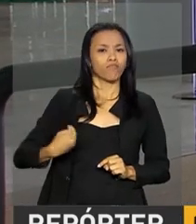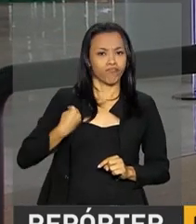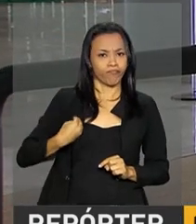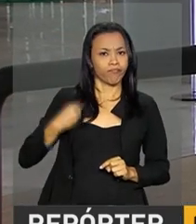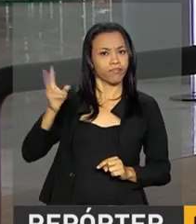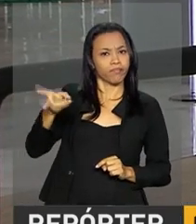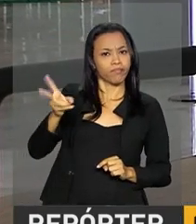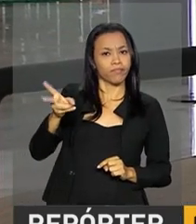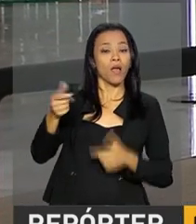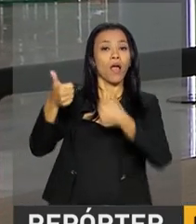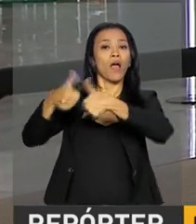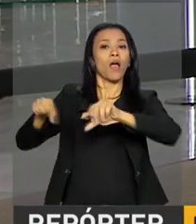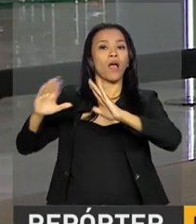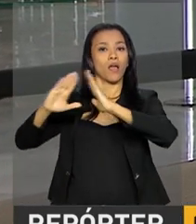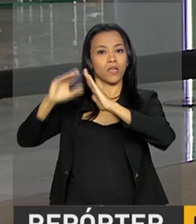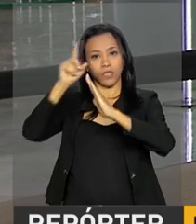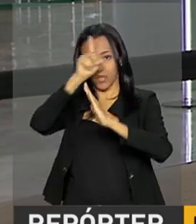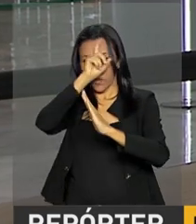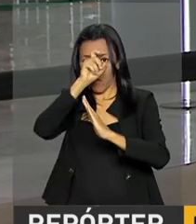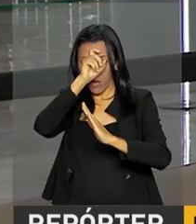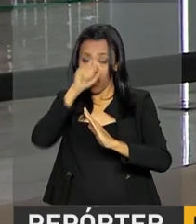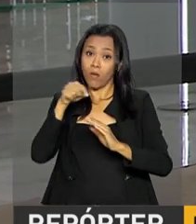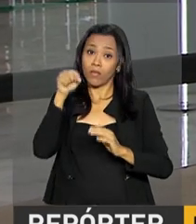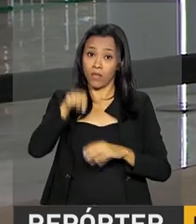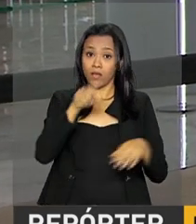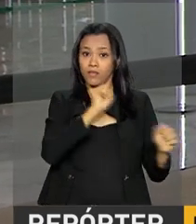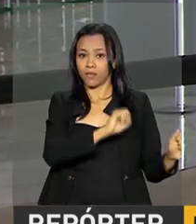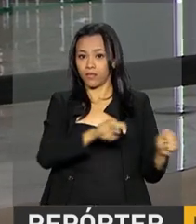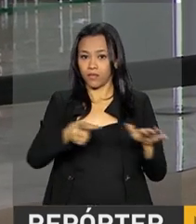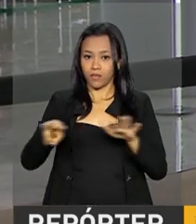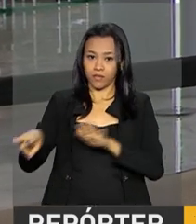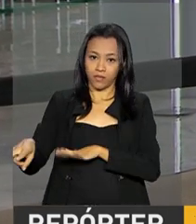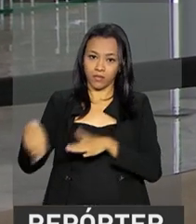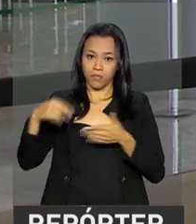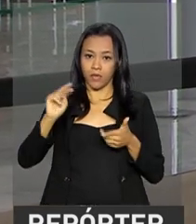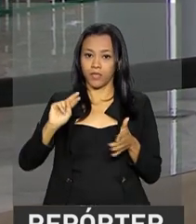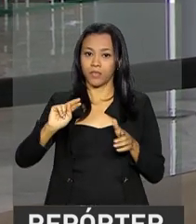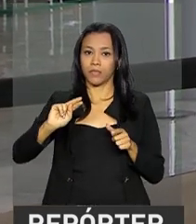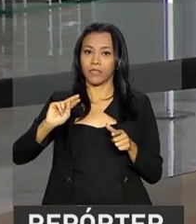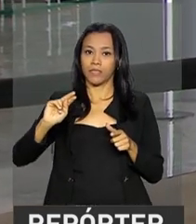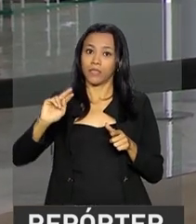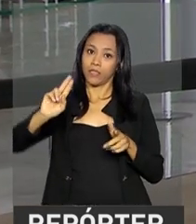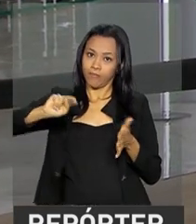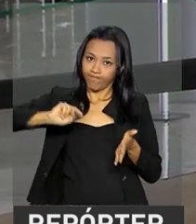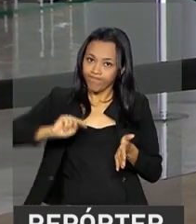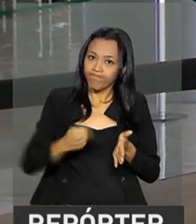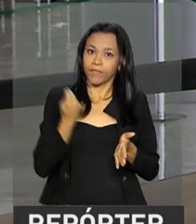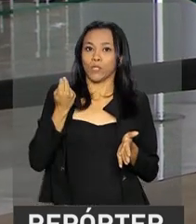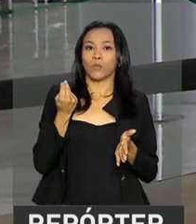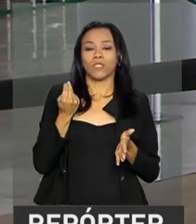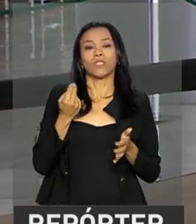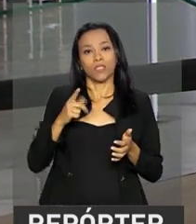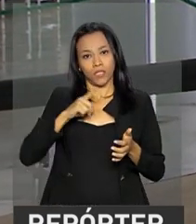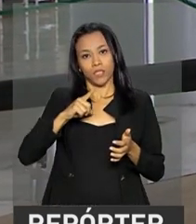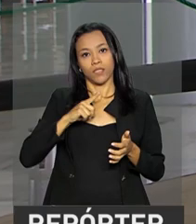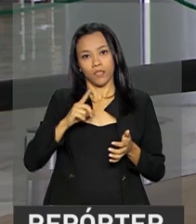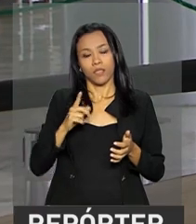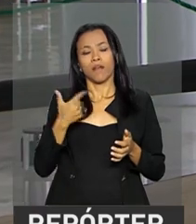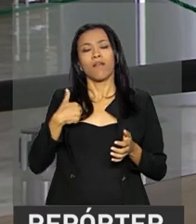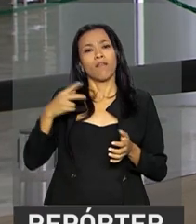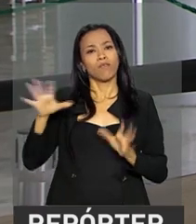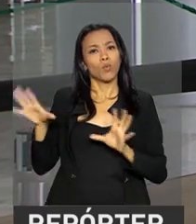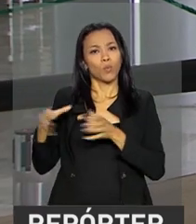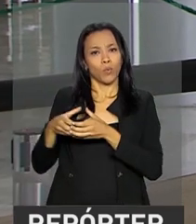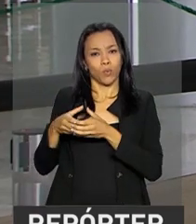nesta semana passou por um pequeno procedimento cirúrgico ele vai ser avaliado pela equipe médica do hospital